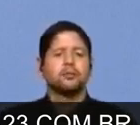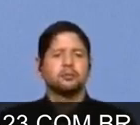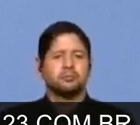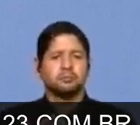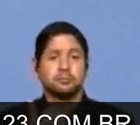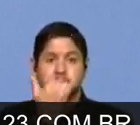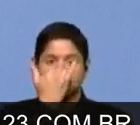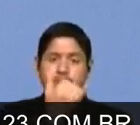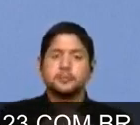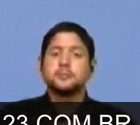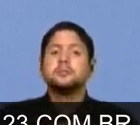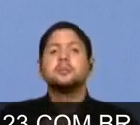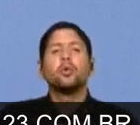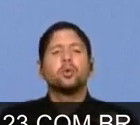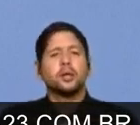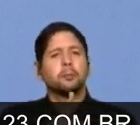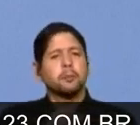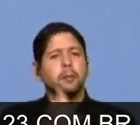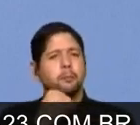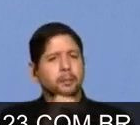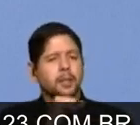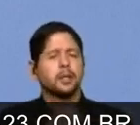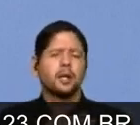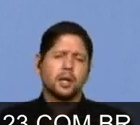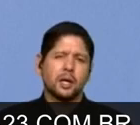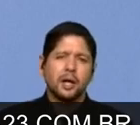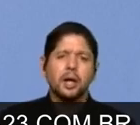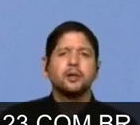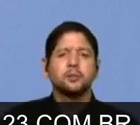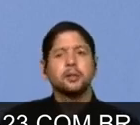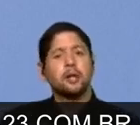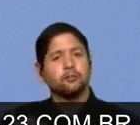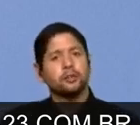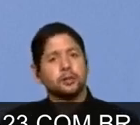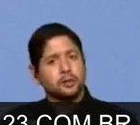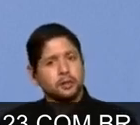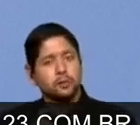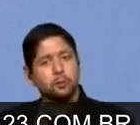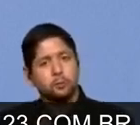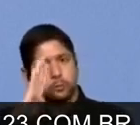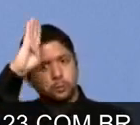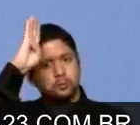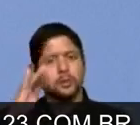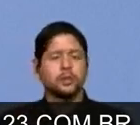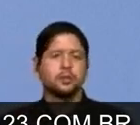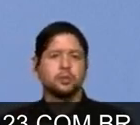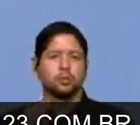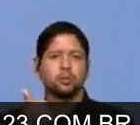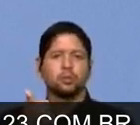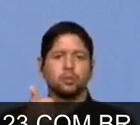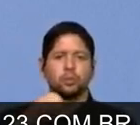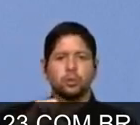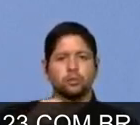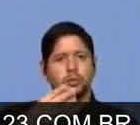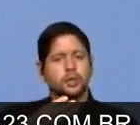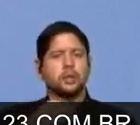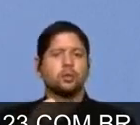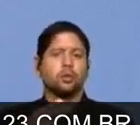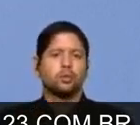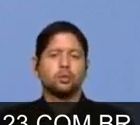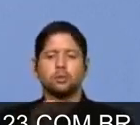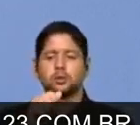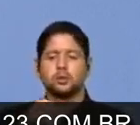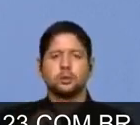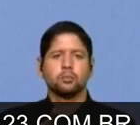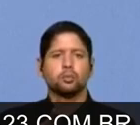acidentes, a recomendação é que os pais mantenham a calma e acionem imediatamente os bombeiros pelo 193 ou o SAMU